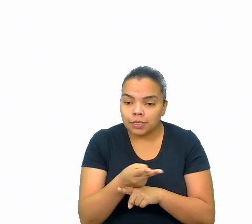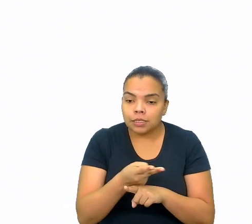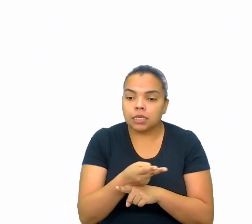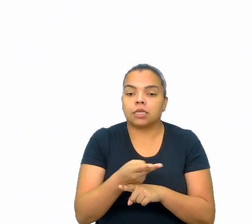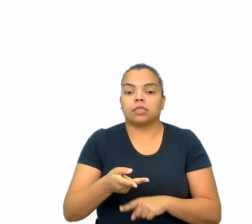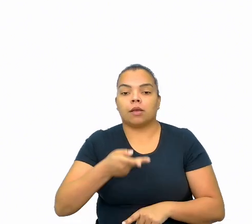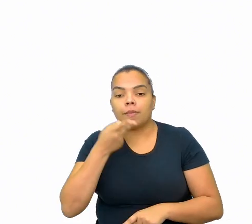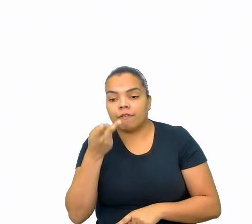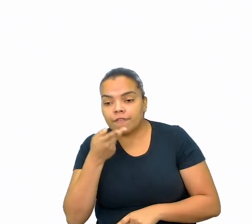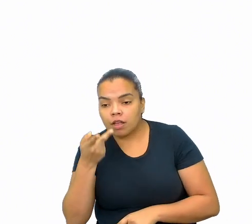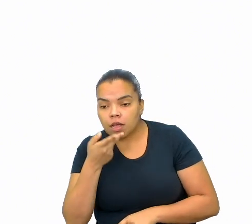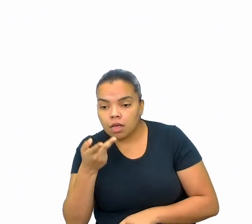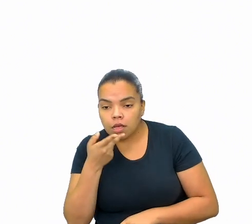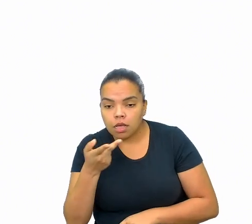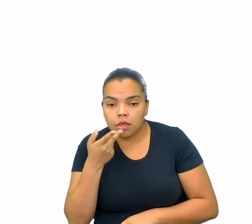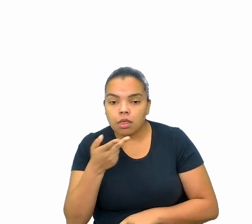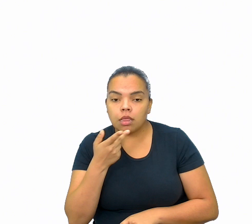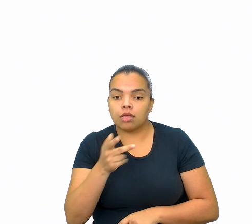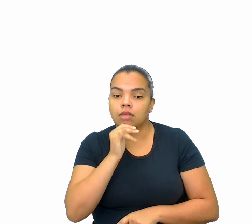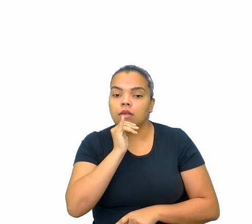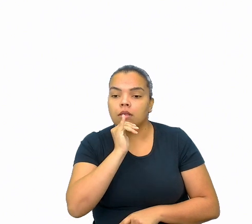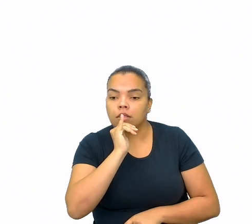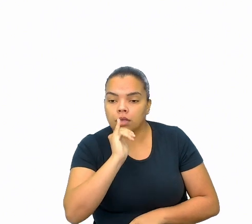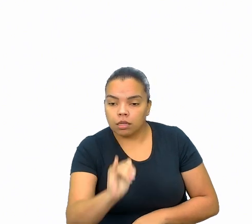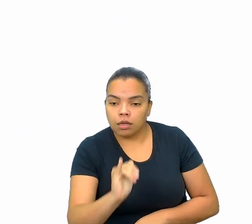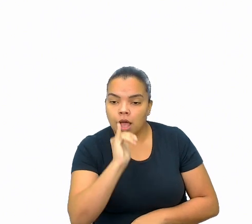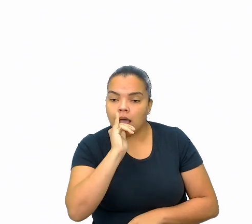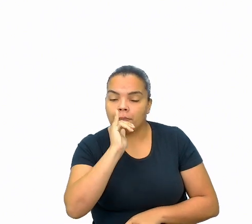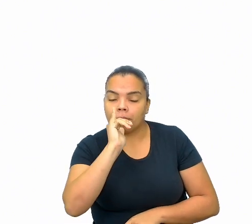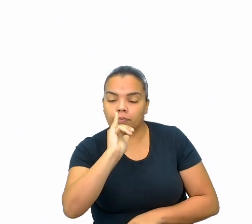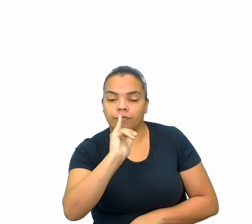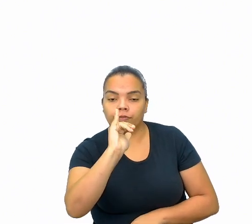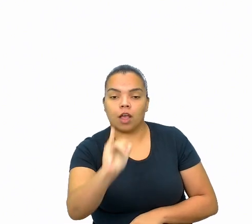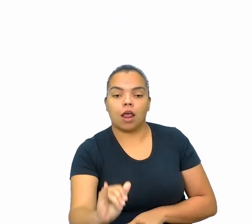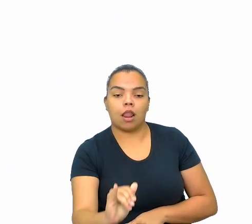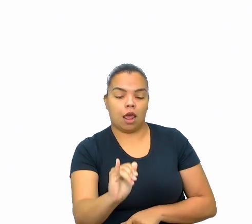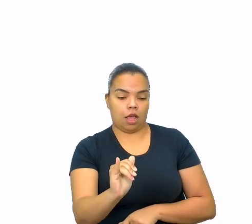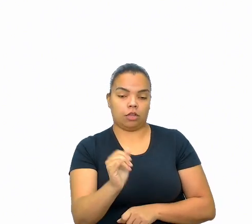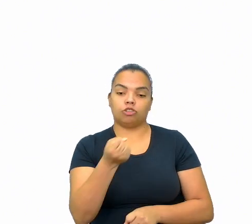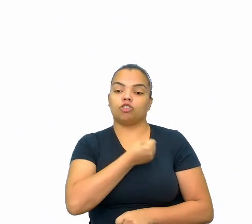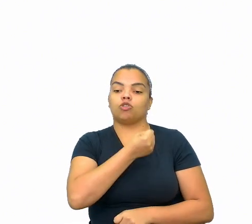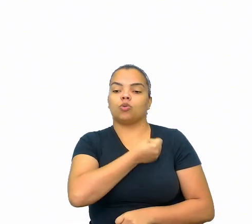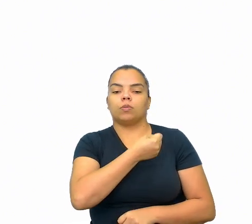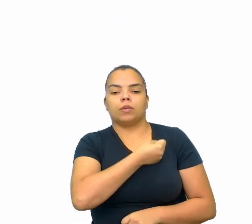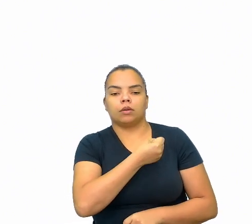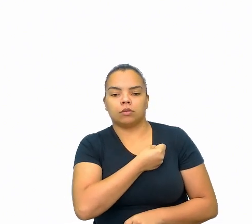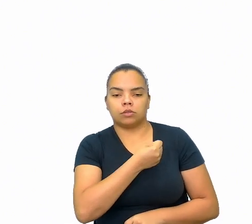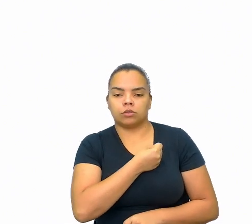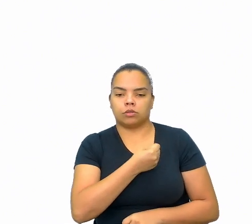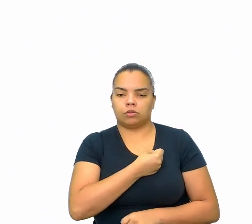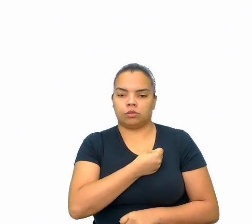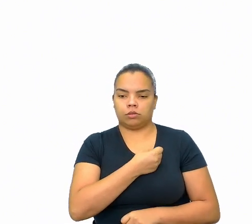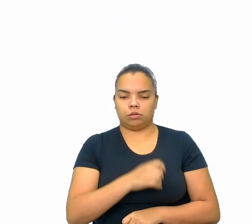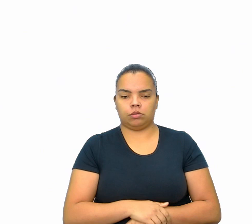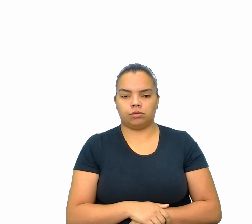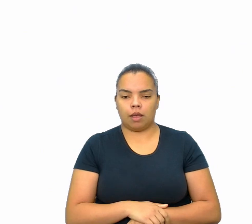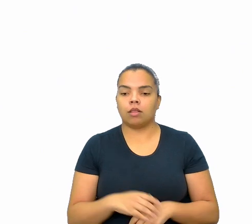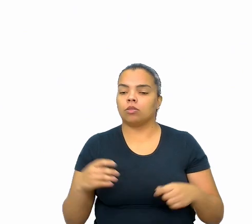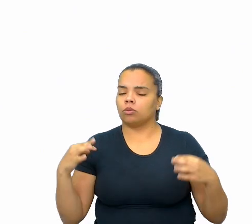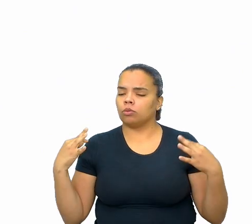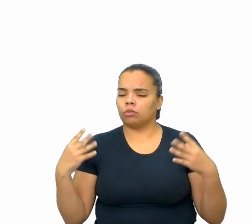então, na verdade, a gente nem utiliza o termo aí, sondagem, a gente vai fazer um ditado de números, tudo isso